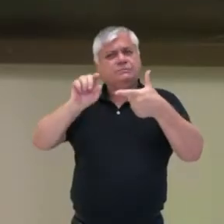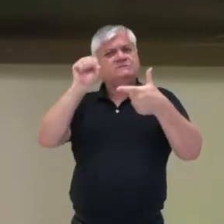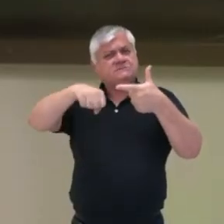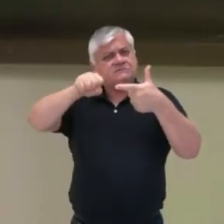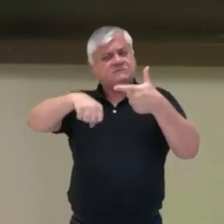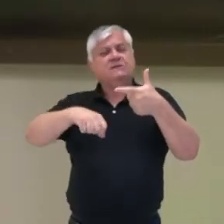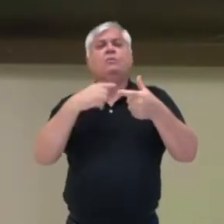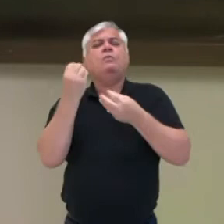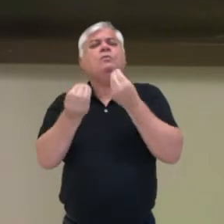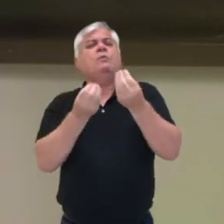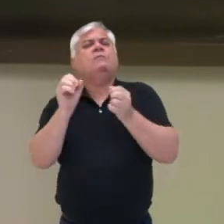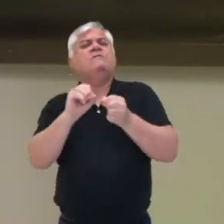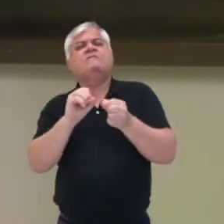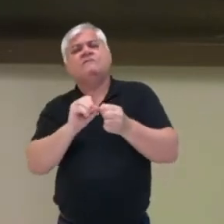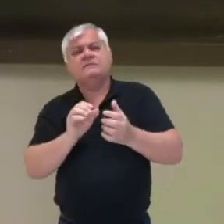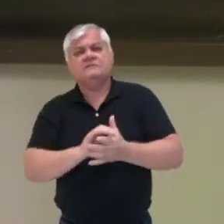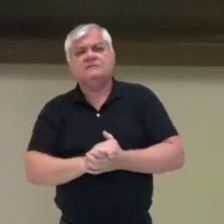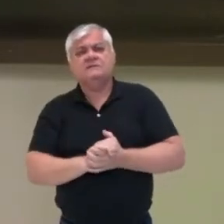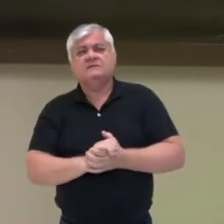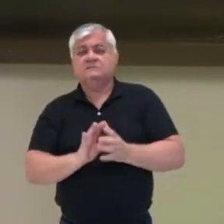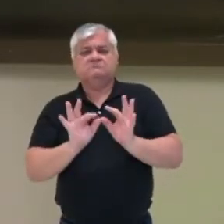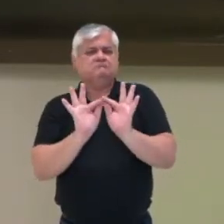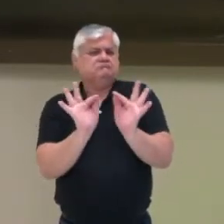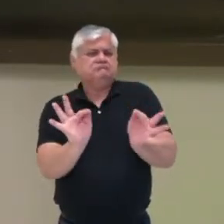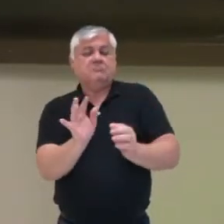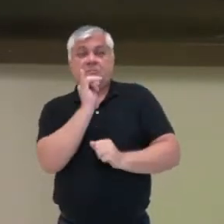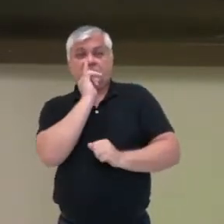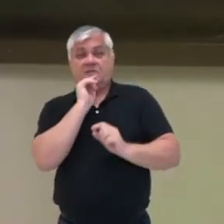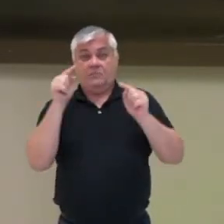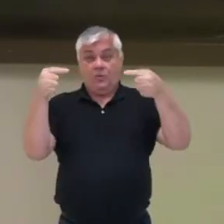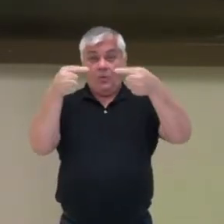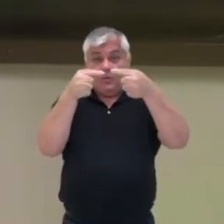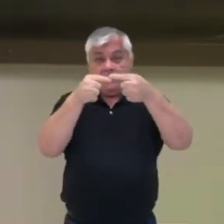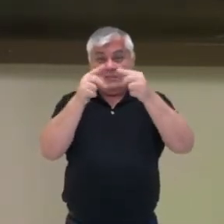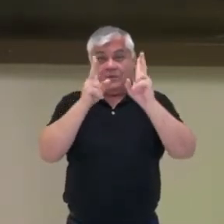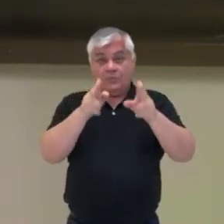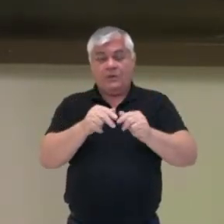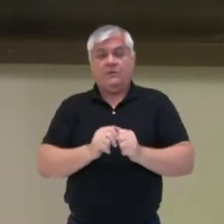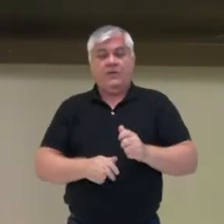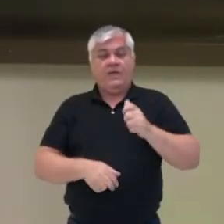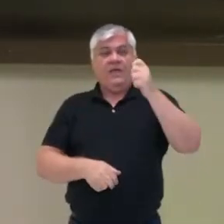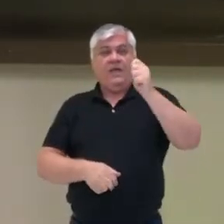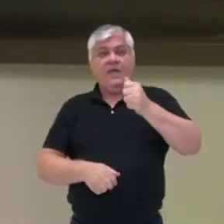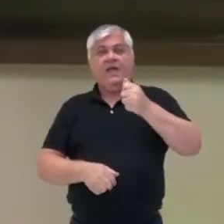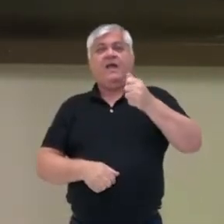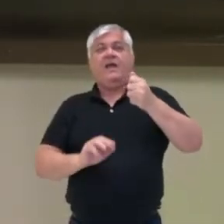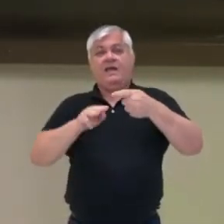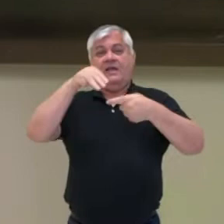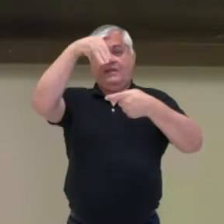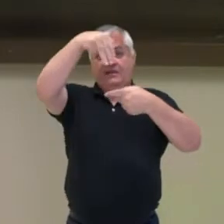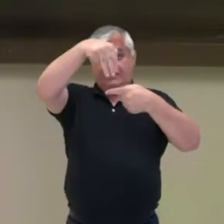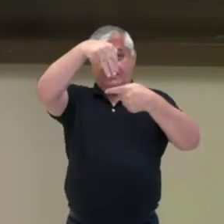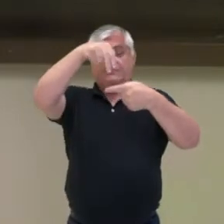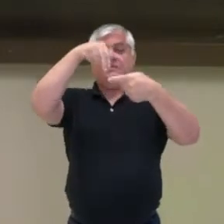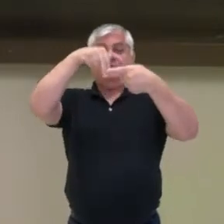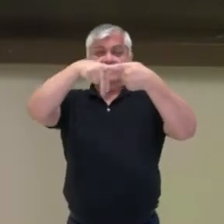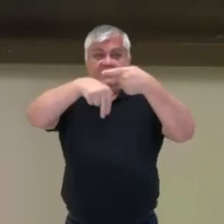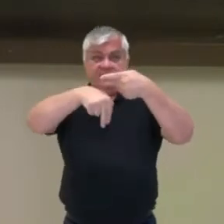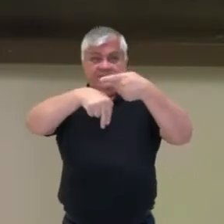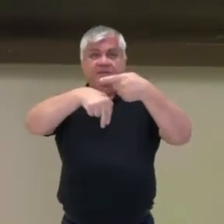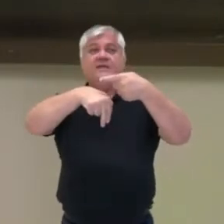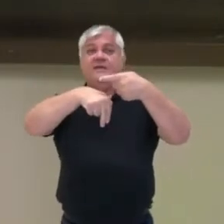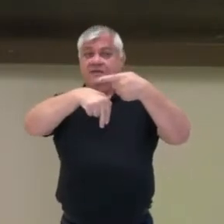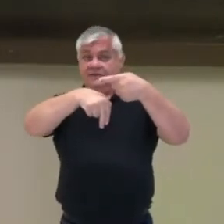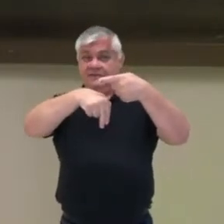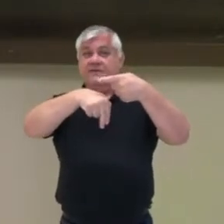Como proceder? Como trabalhar? Simples, aplicando a propriedade. Essa propriedade aqui. A elevado na